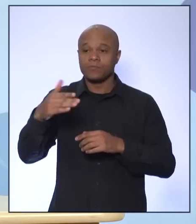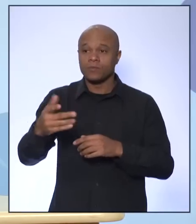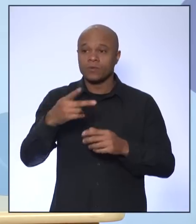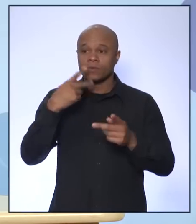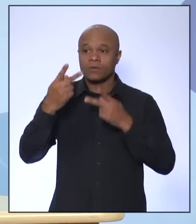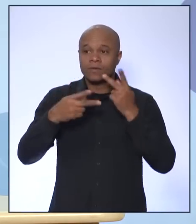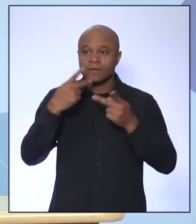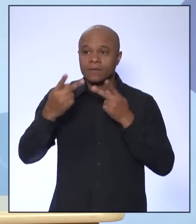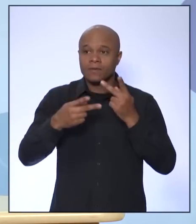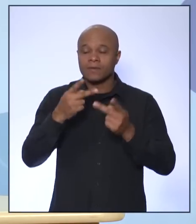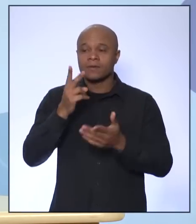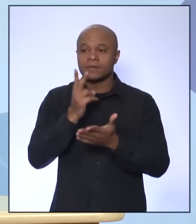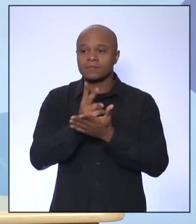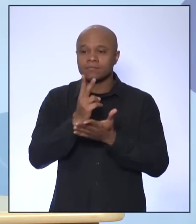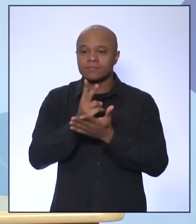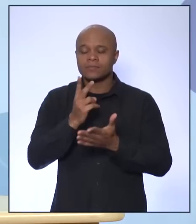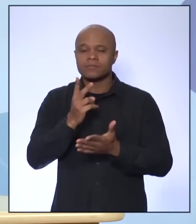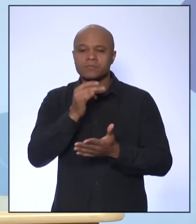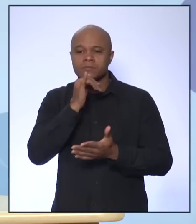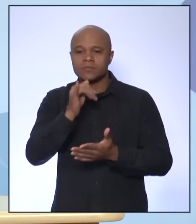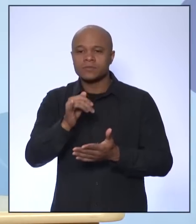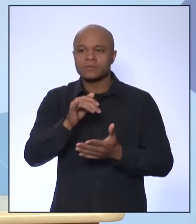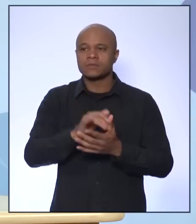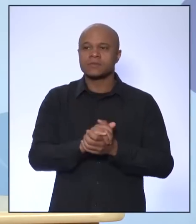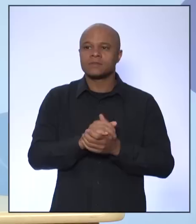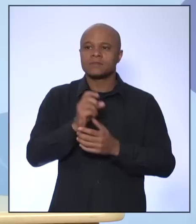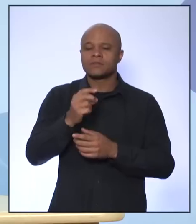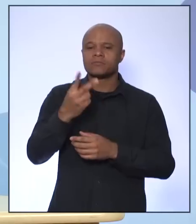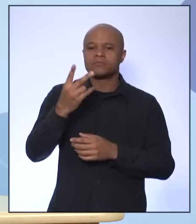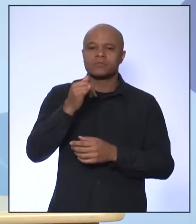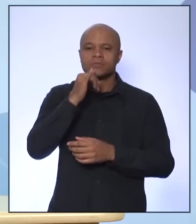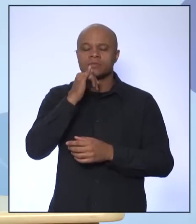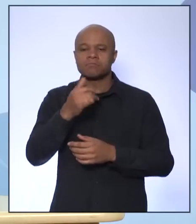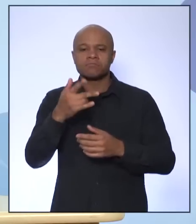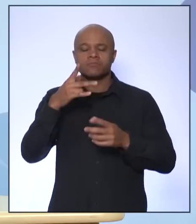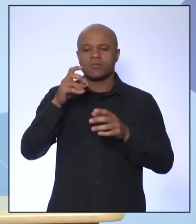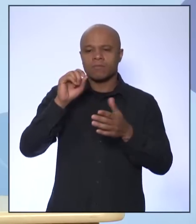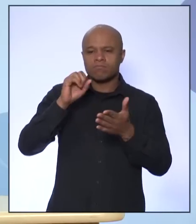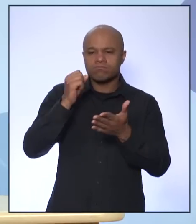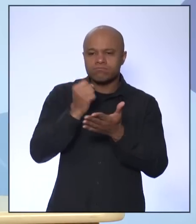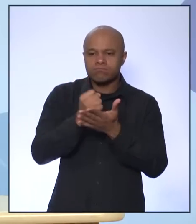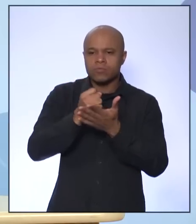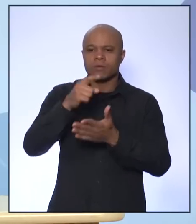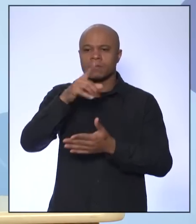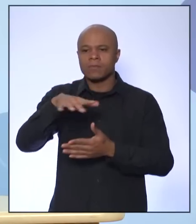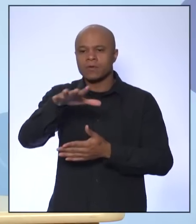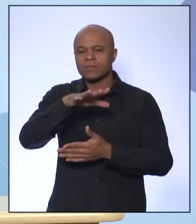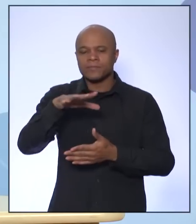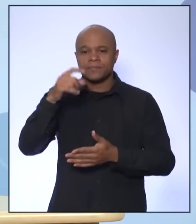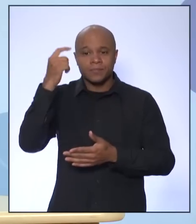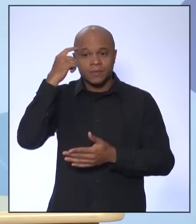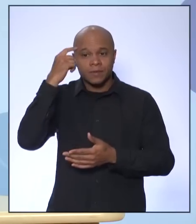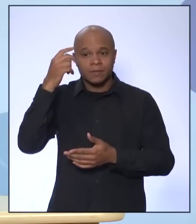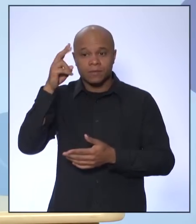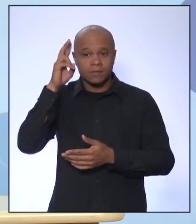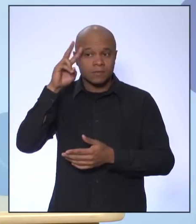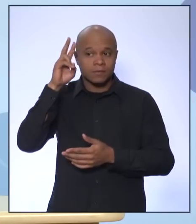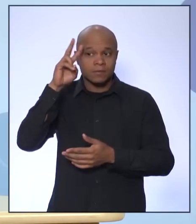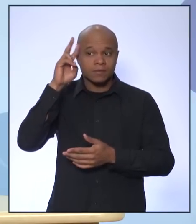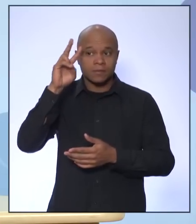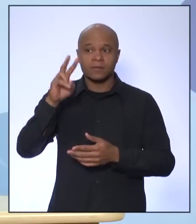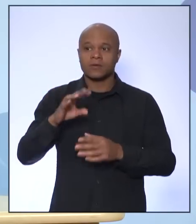falado. Então, vamos deixar assim 2 exemplos que vai marcar bem vocês. Fontes orais é tudo que é